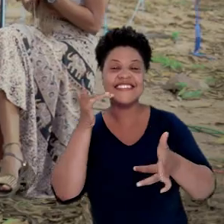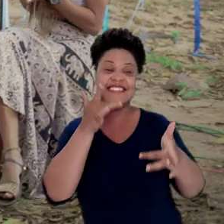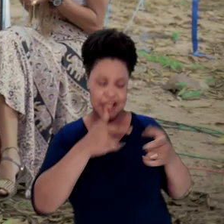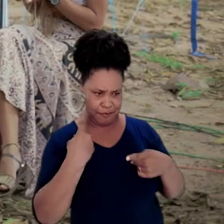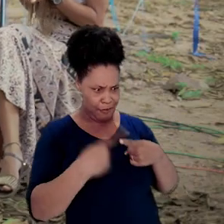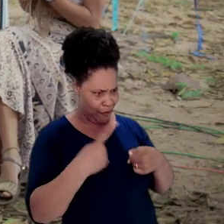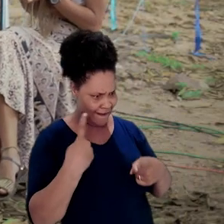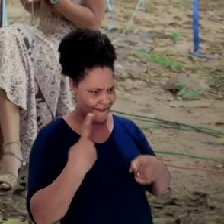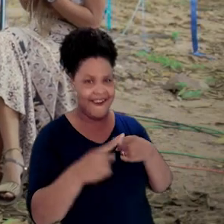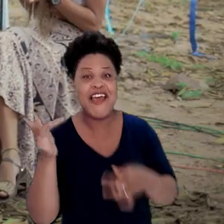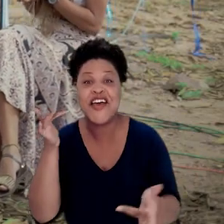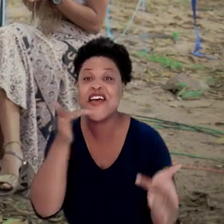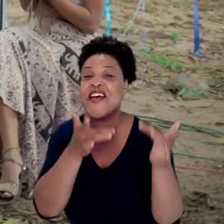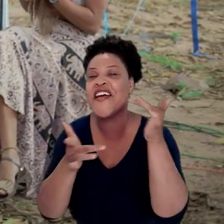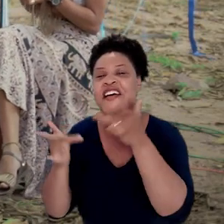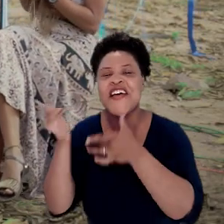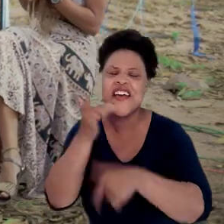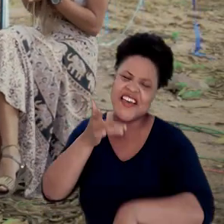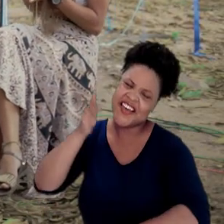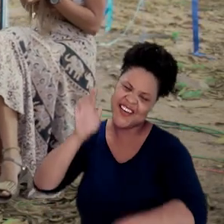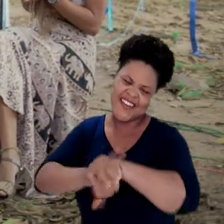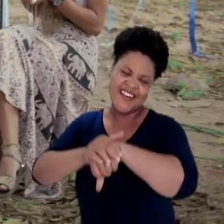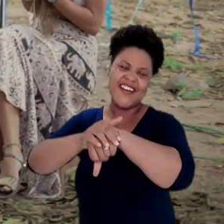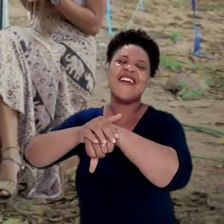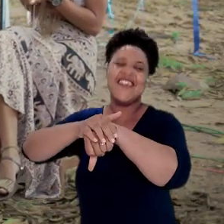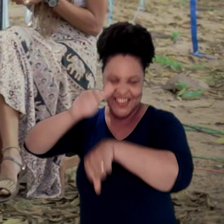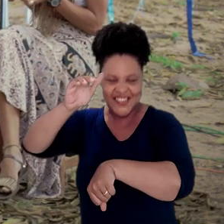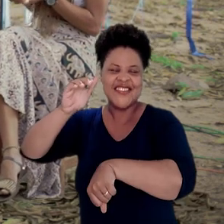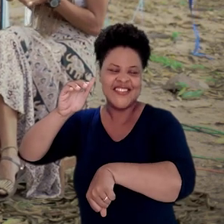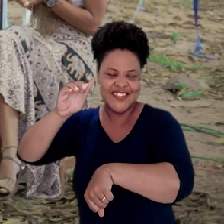demais, porque é gostoso demais, porque